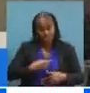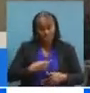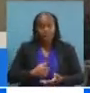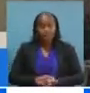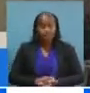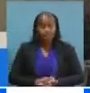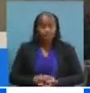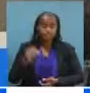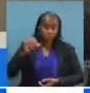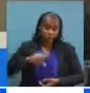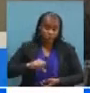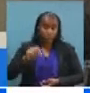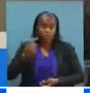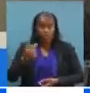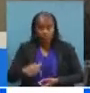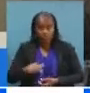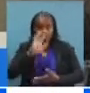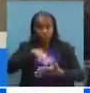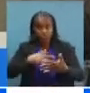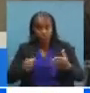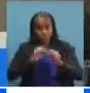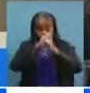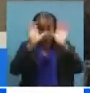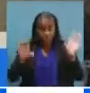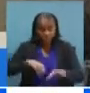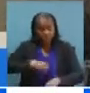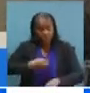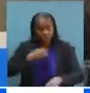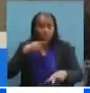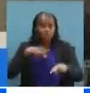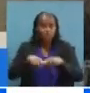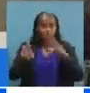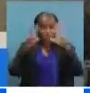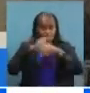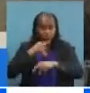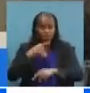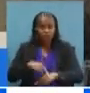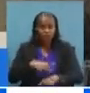pois temos estratégias claras e um contato política renovada